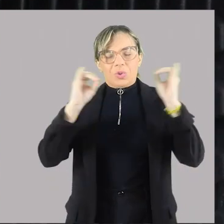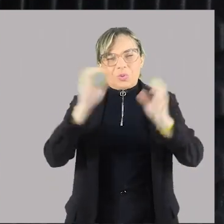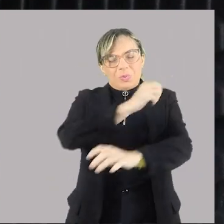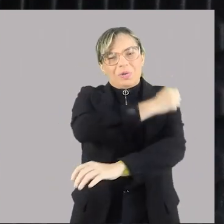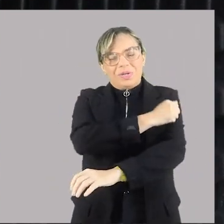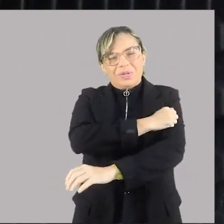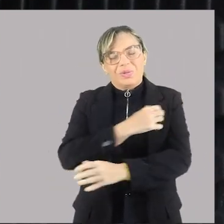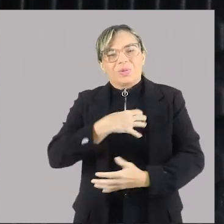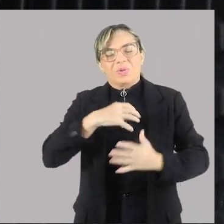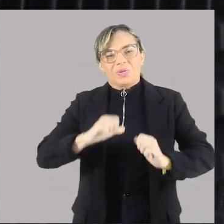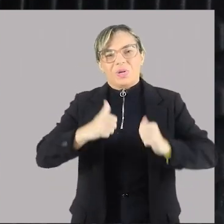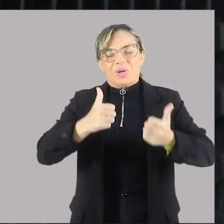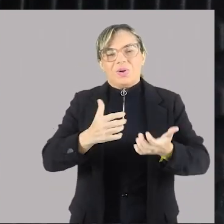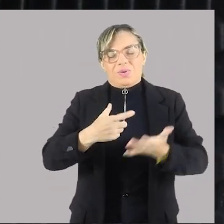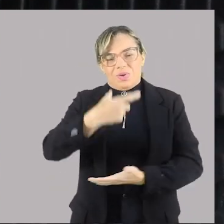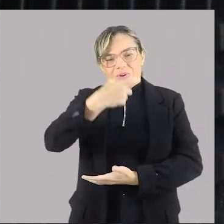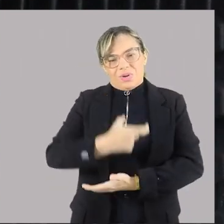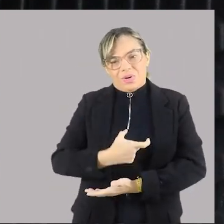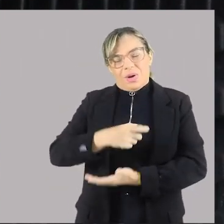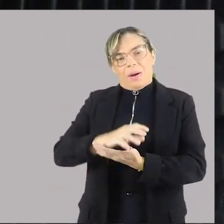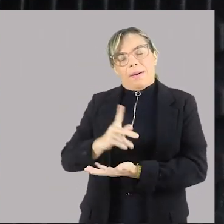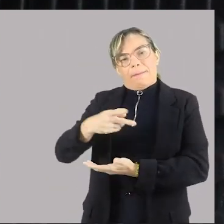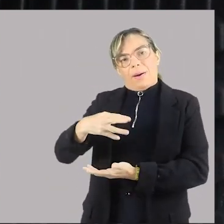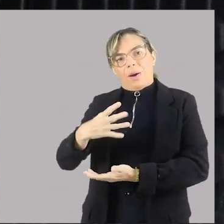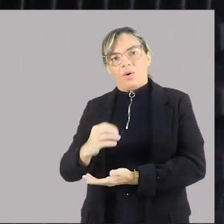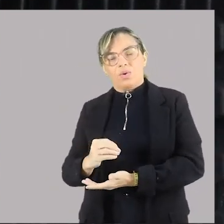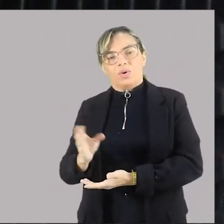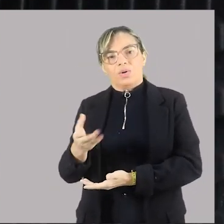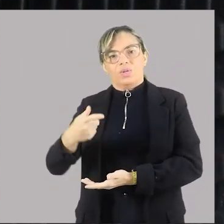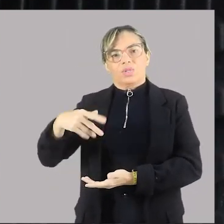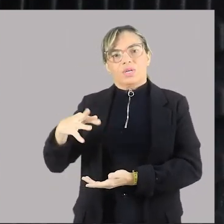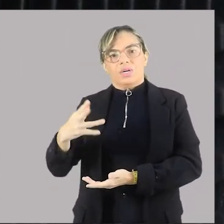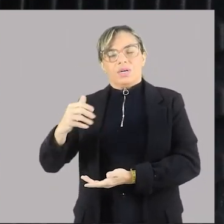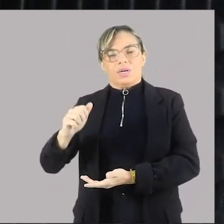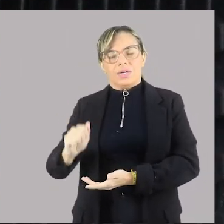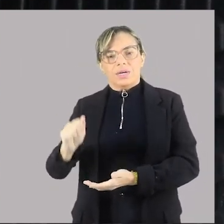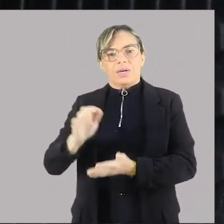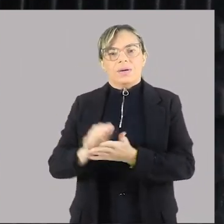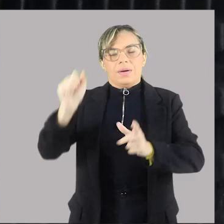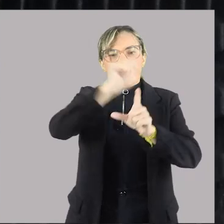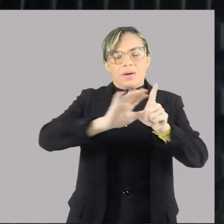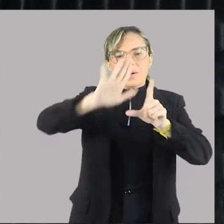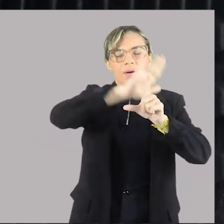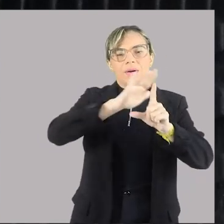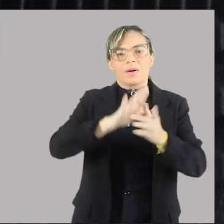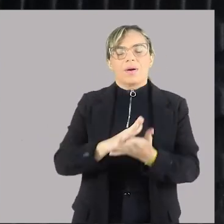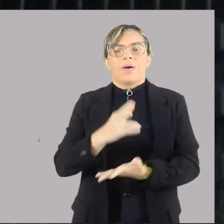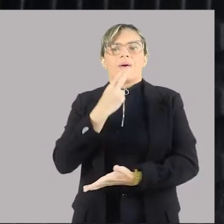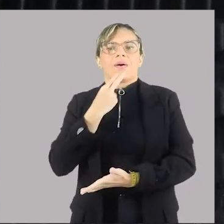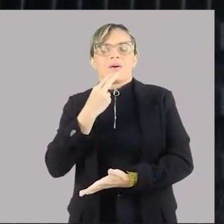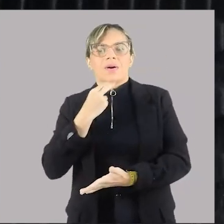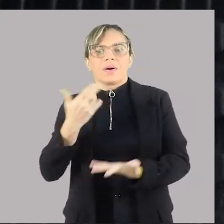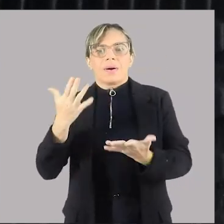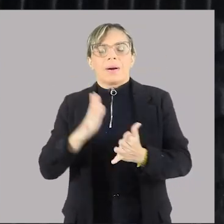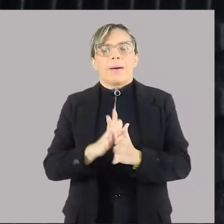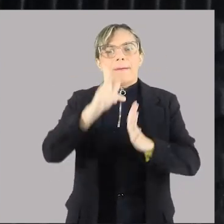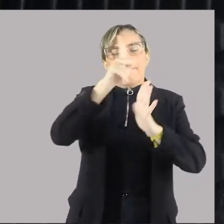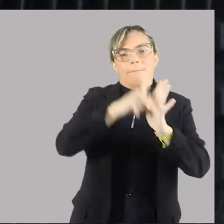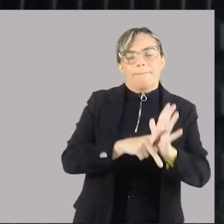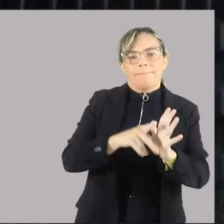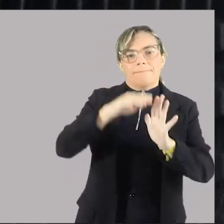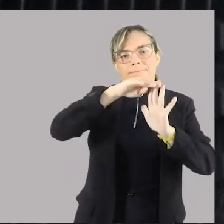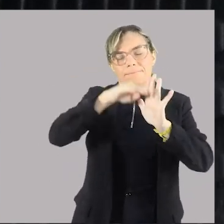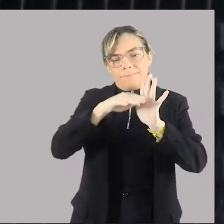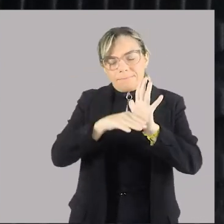E aí, pessoal, tudo bem? Professor Paulo Gereba de História, plataforma Gonçalves Dias, através de um programa